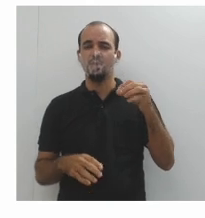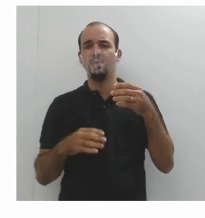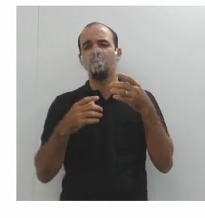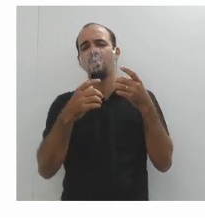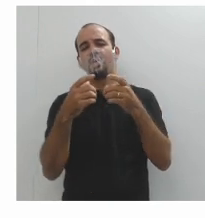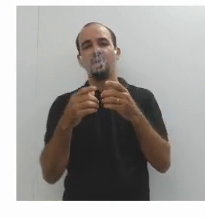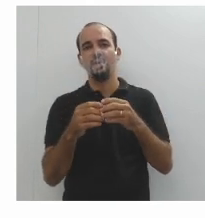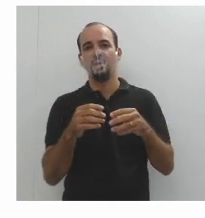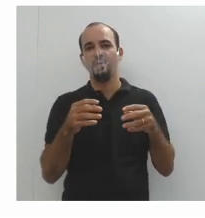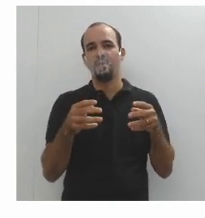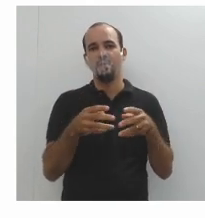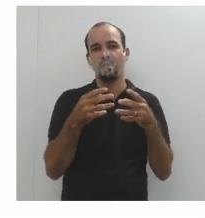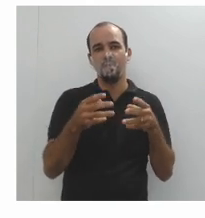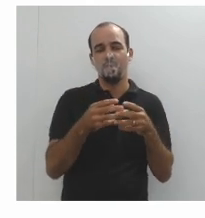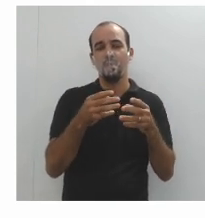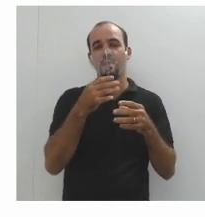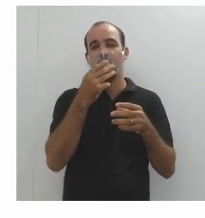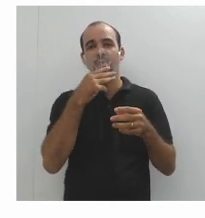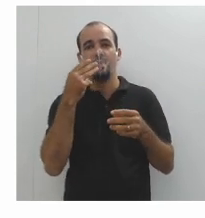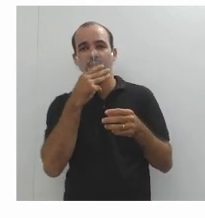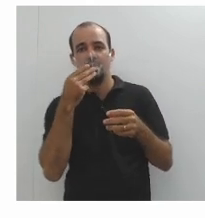polissacarídeo. Ou seja, temos